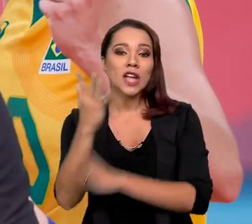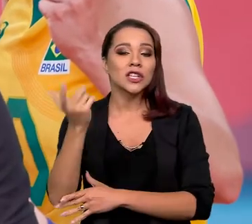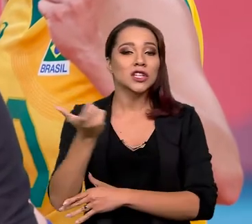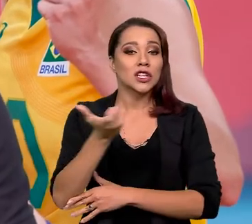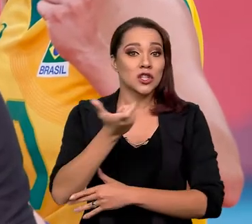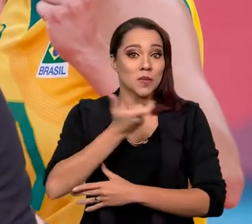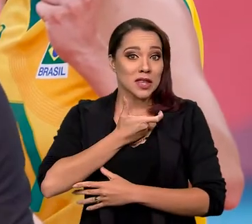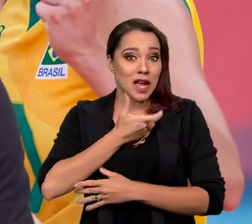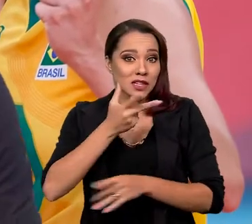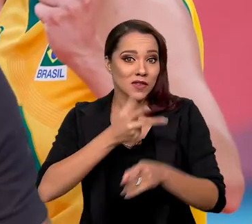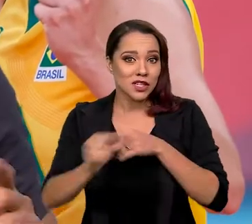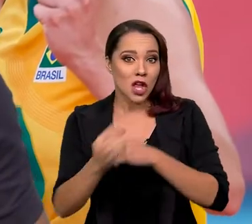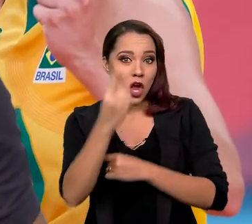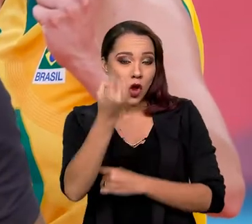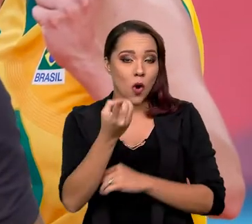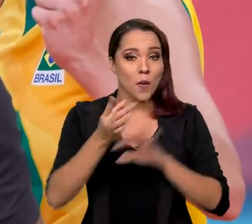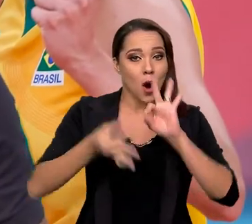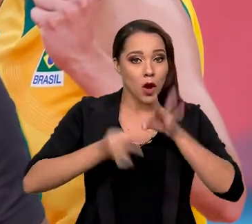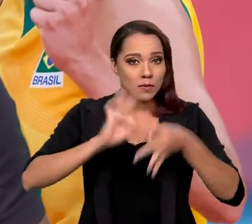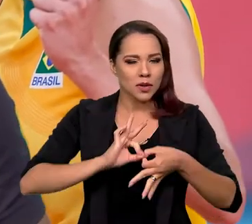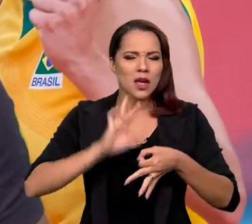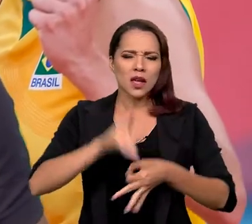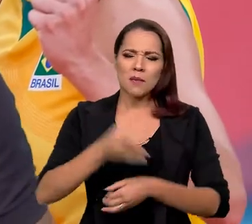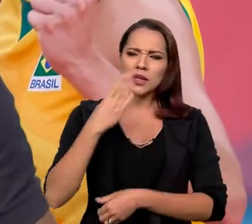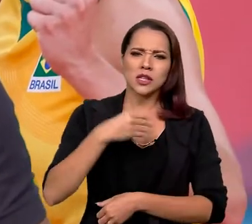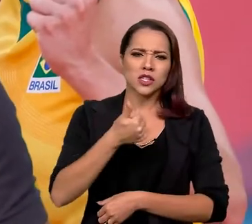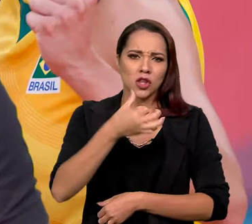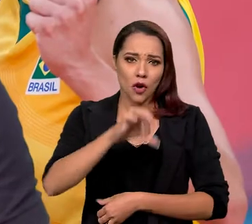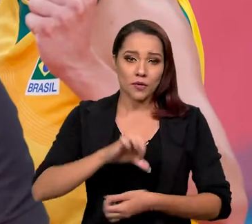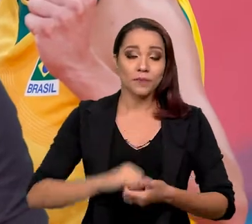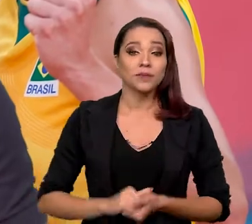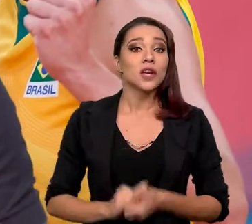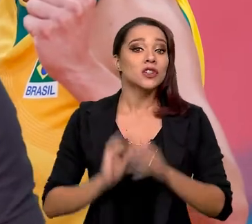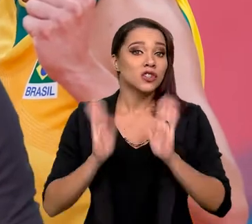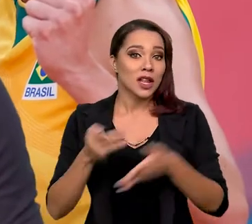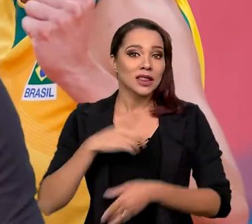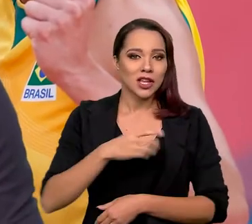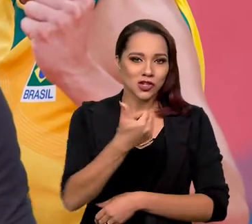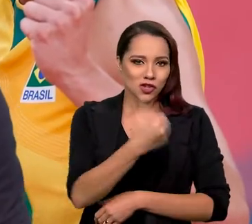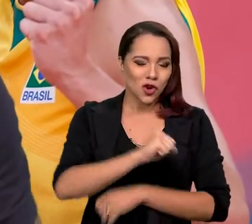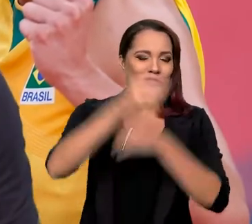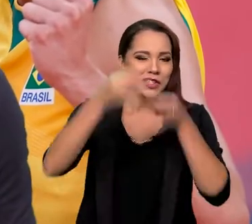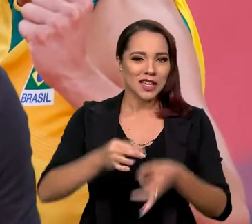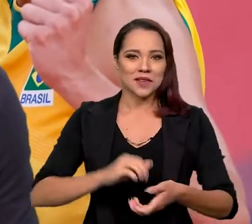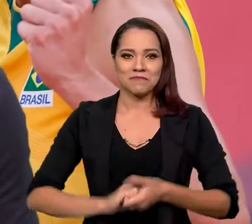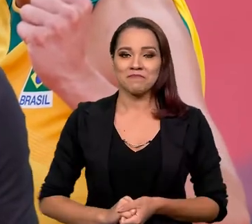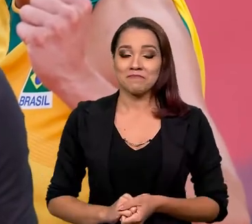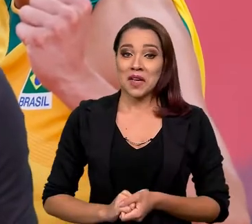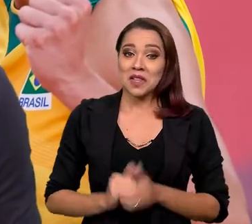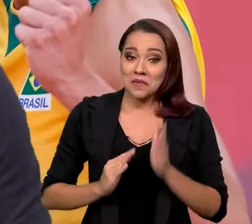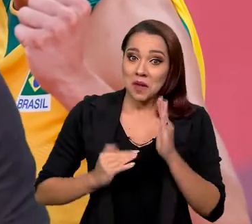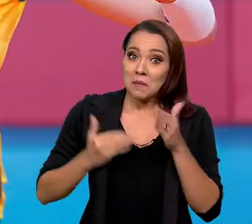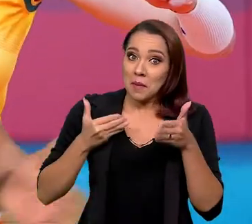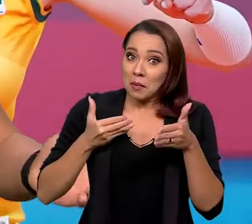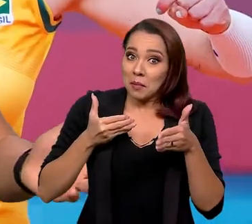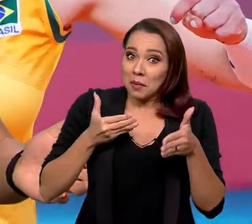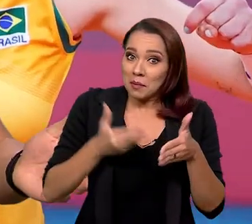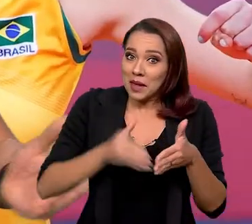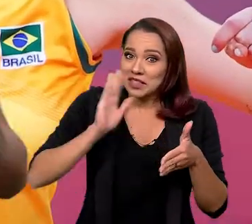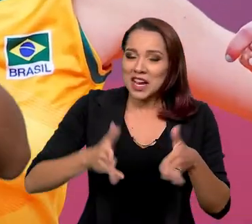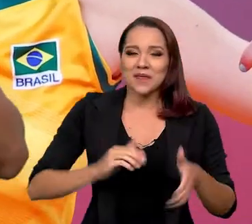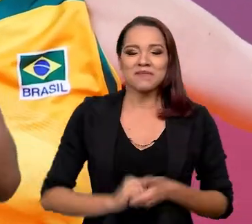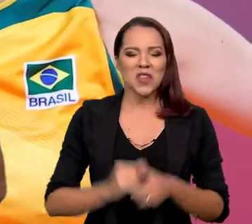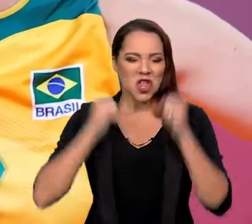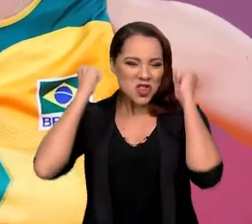bater o recorde de medalhas em uma única edição dos Jogos, que é de 19. A gente já tem 18 garantidas. Estamos